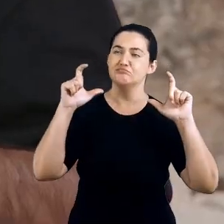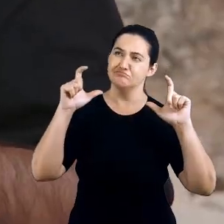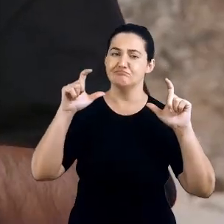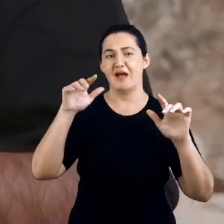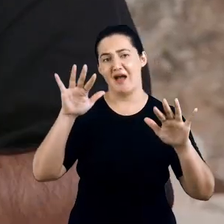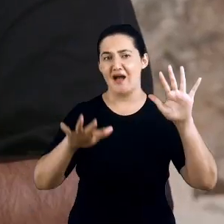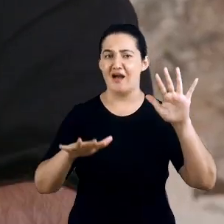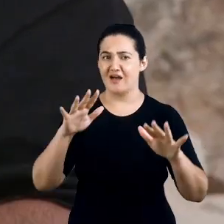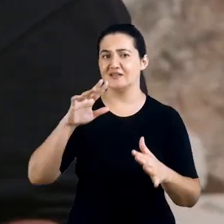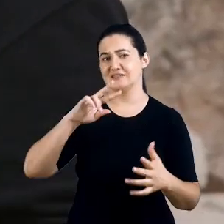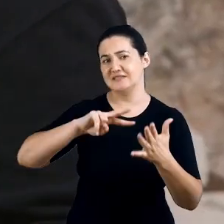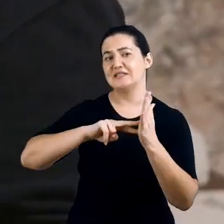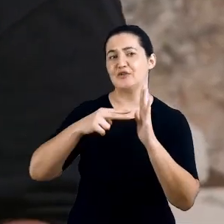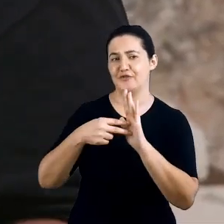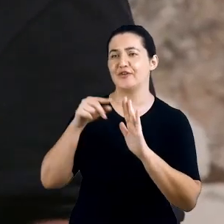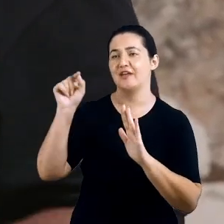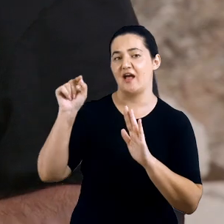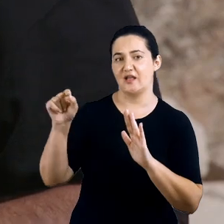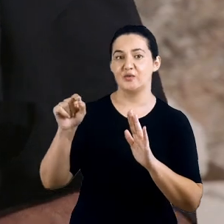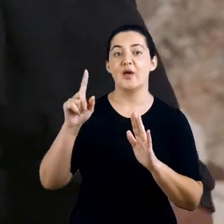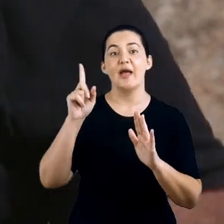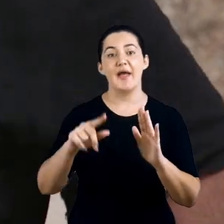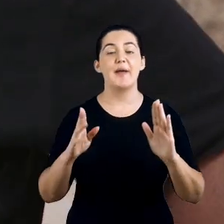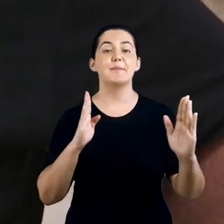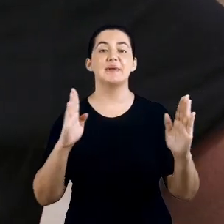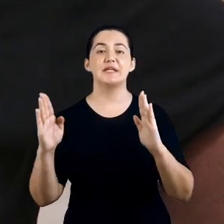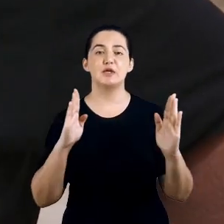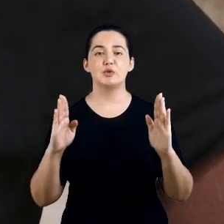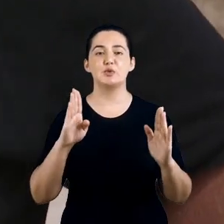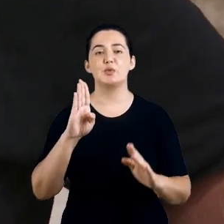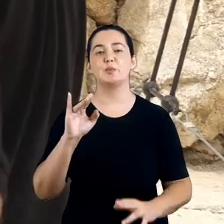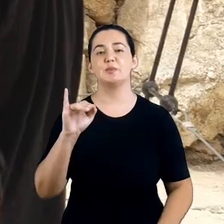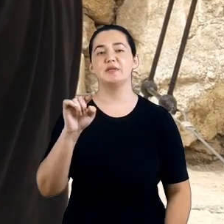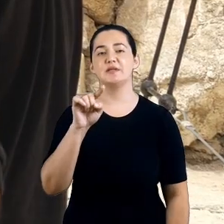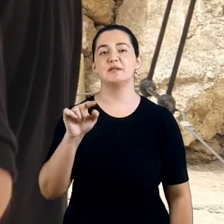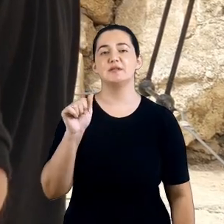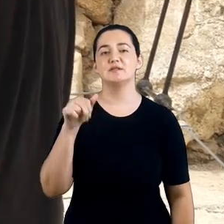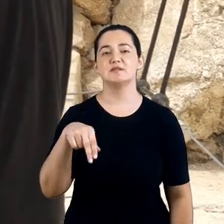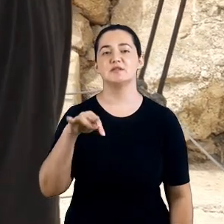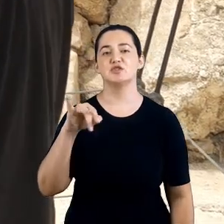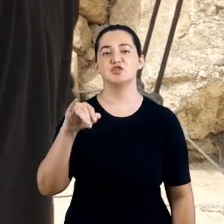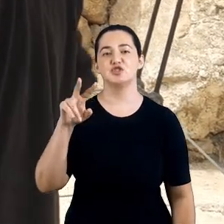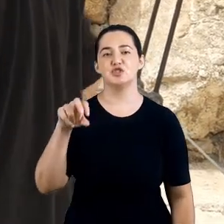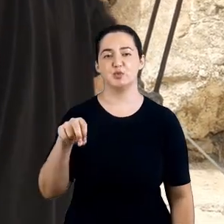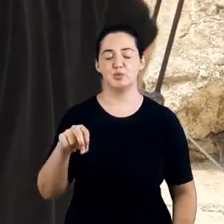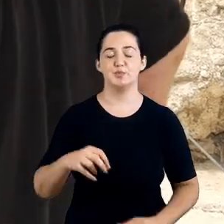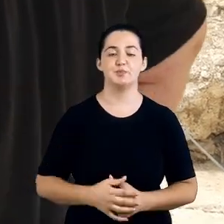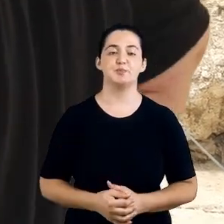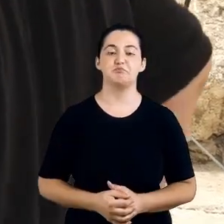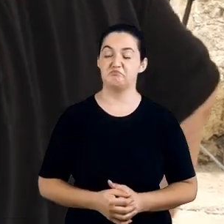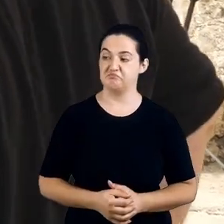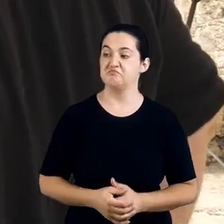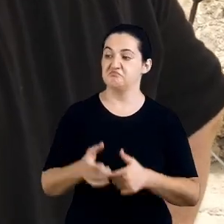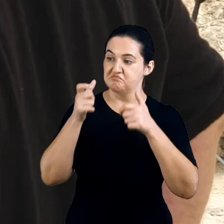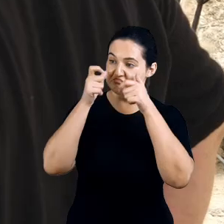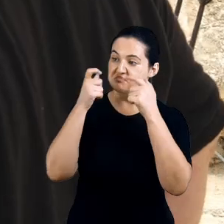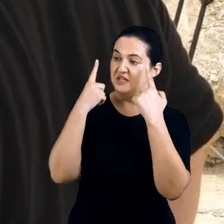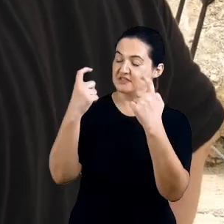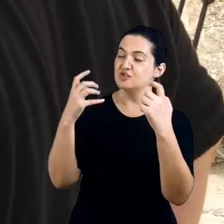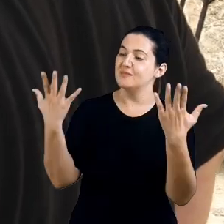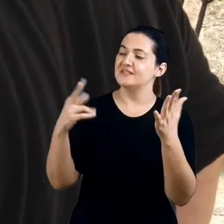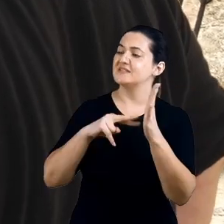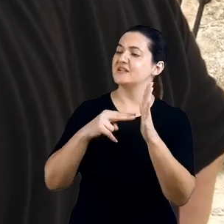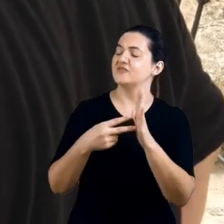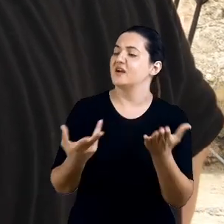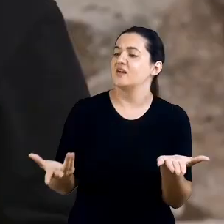significado. Portanto, esta é uma inscrição provavelmente do período bizantino. Interessante, muito interessante. Agora, qual o